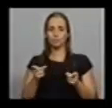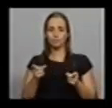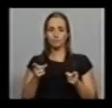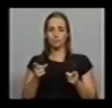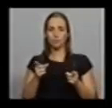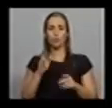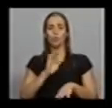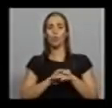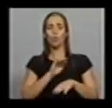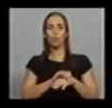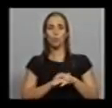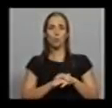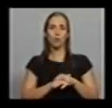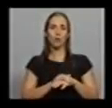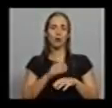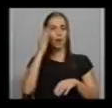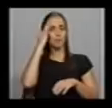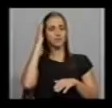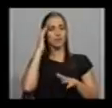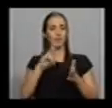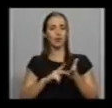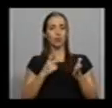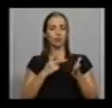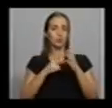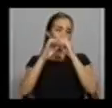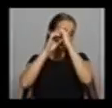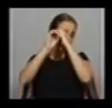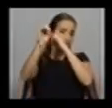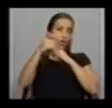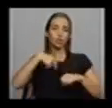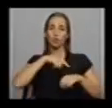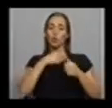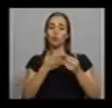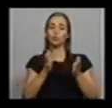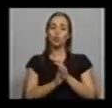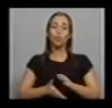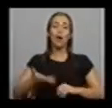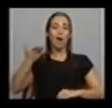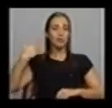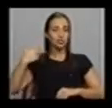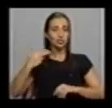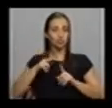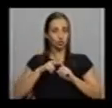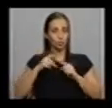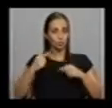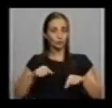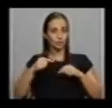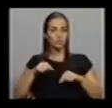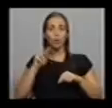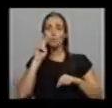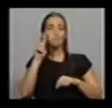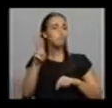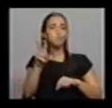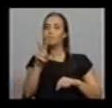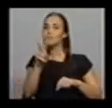à capacidade tecnológica do MUSE. Ou seja, todos os instrumentos que nós tínhamos anteriormente não encontravam estes halos de gás, não quer